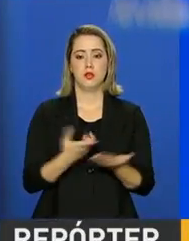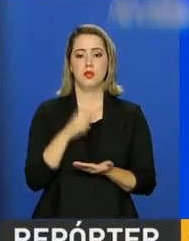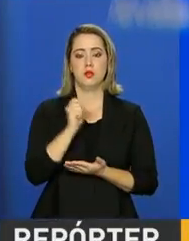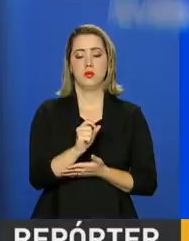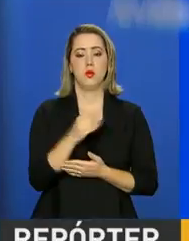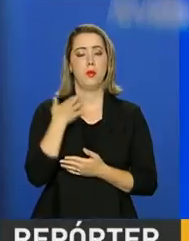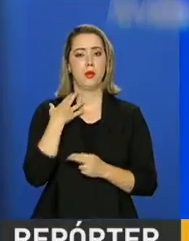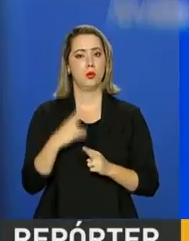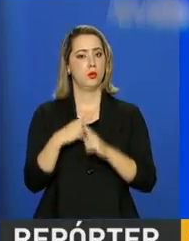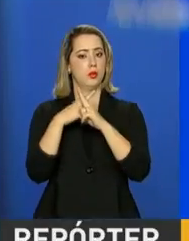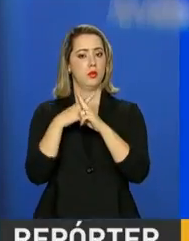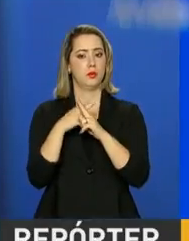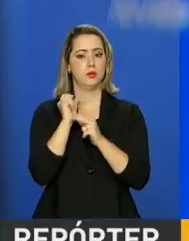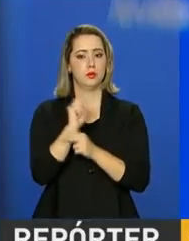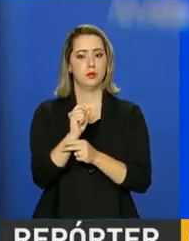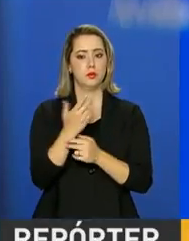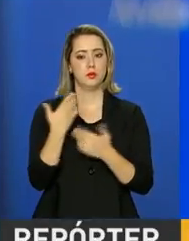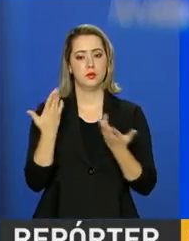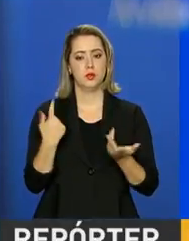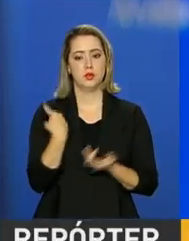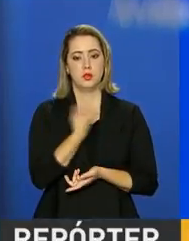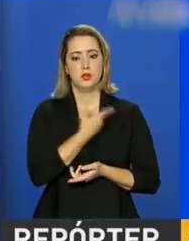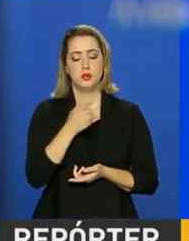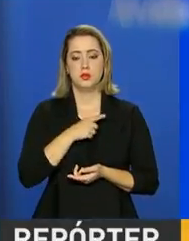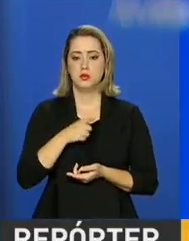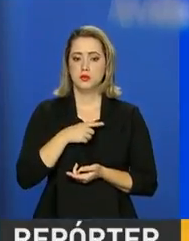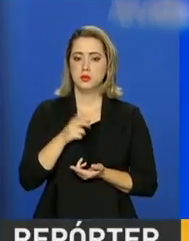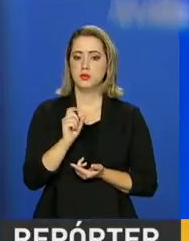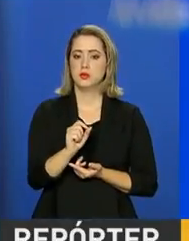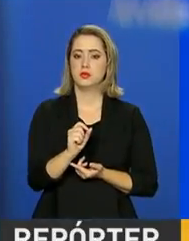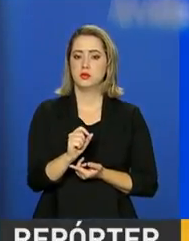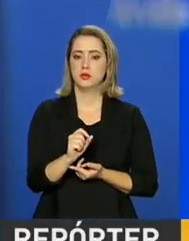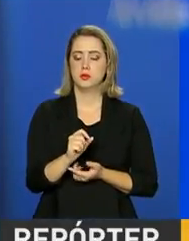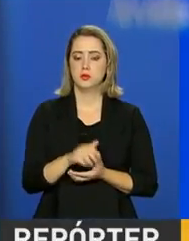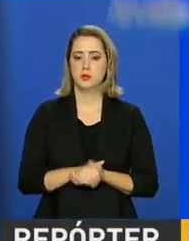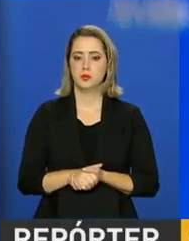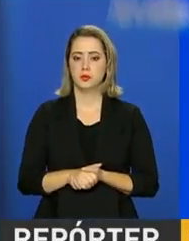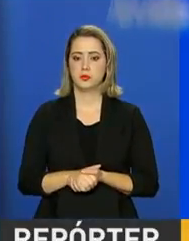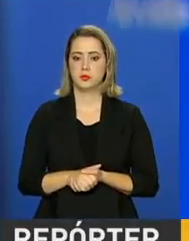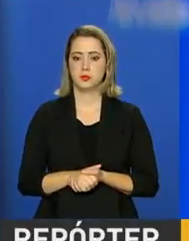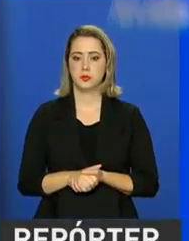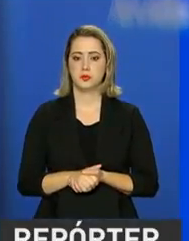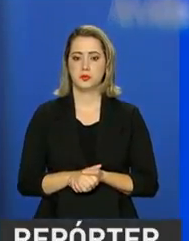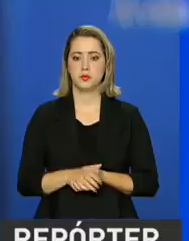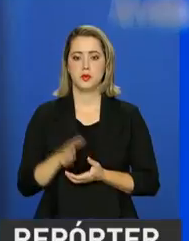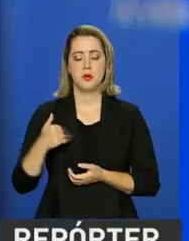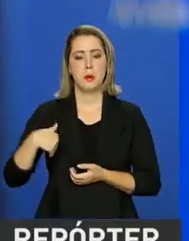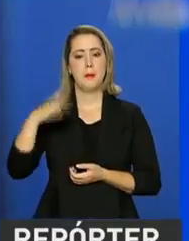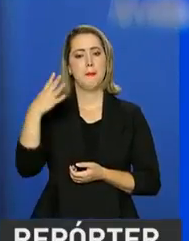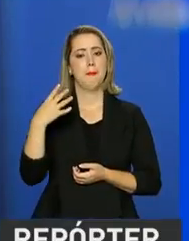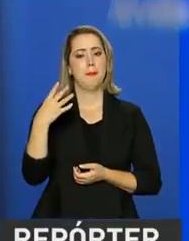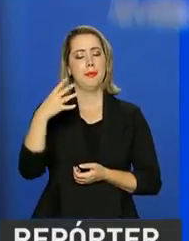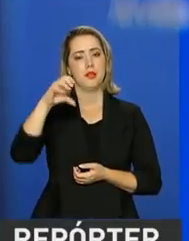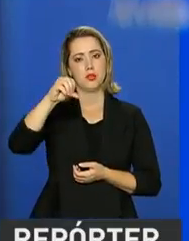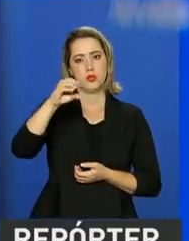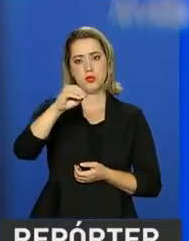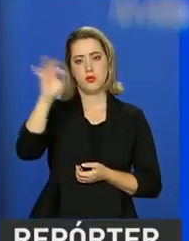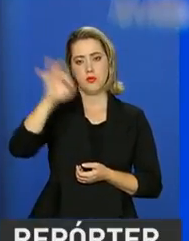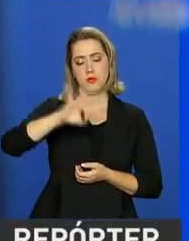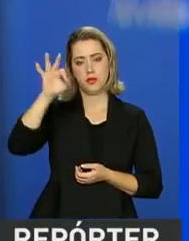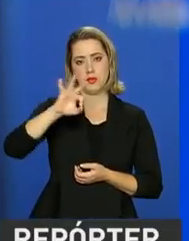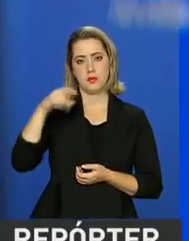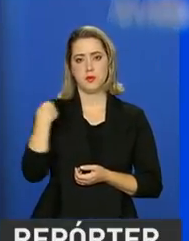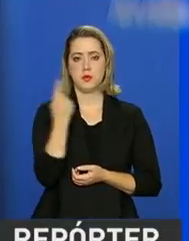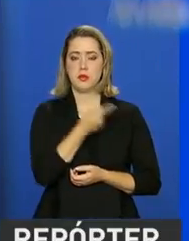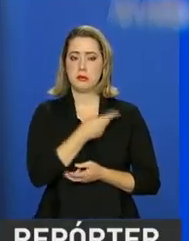a caixa econômica federal e nós temos tido uma performance de mais de 90% da